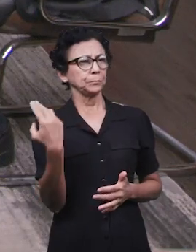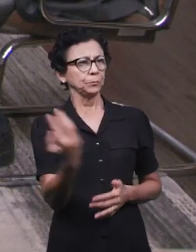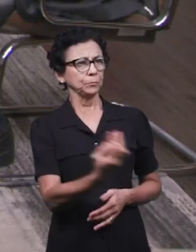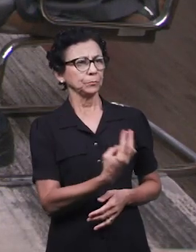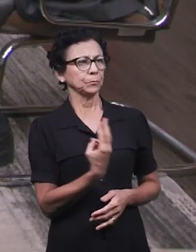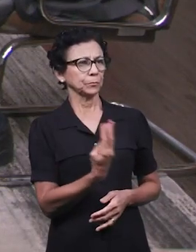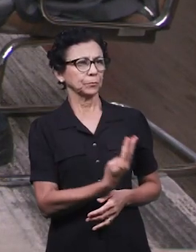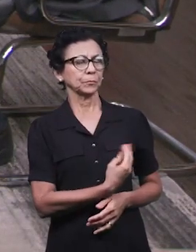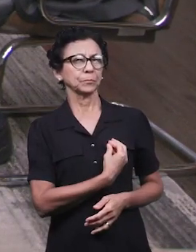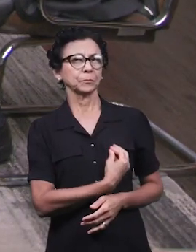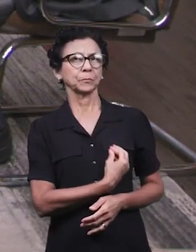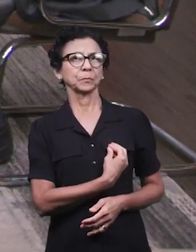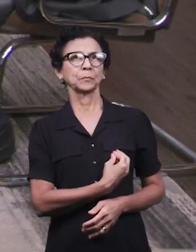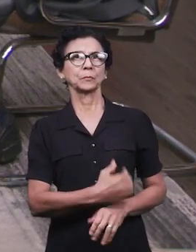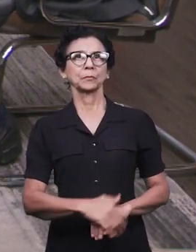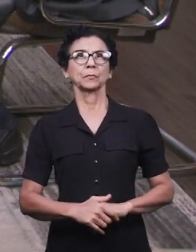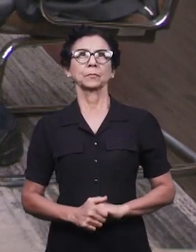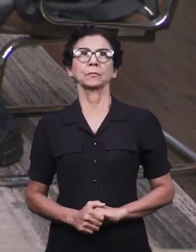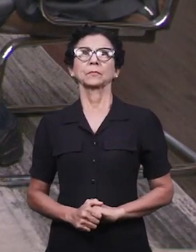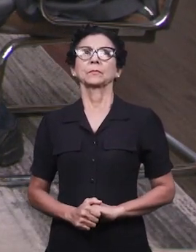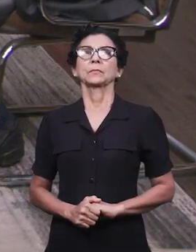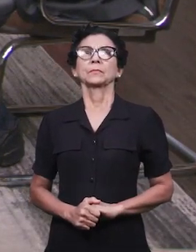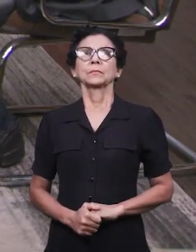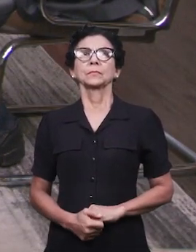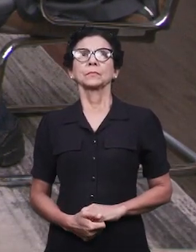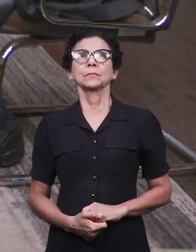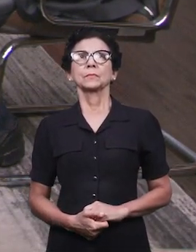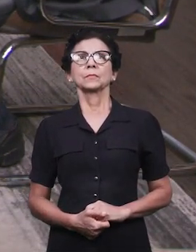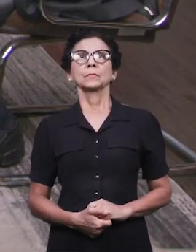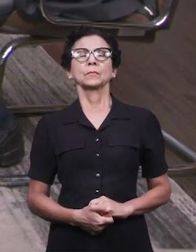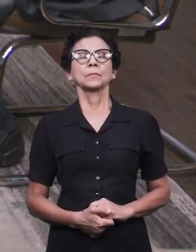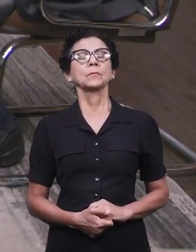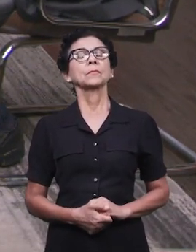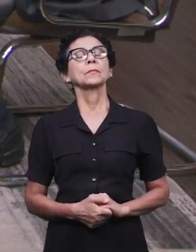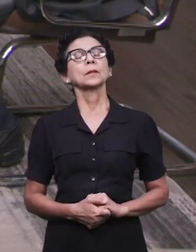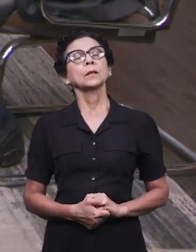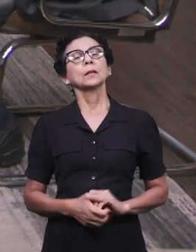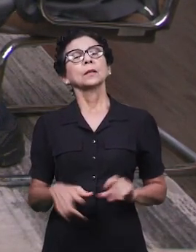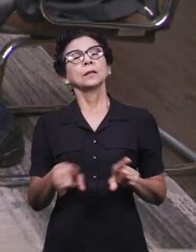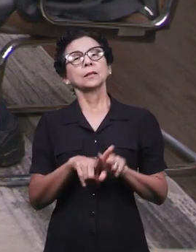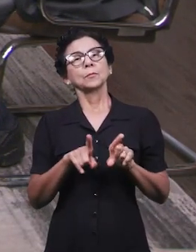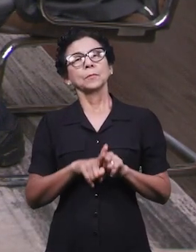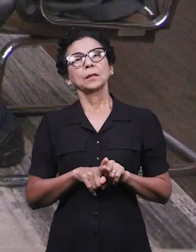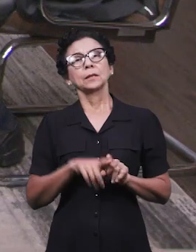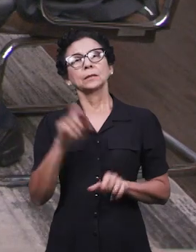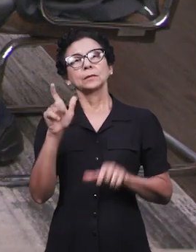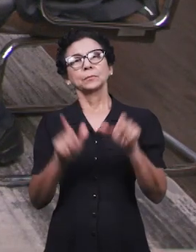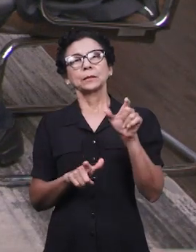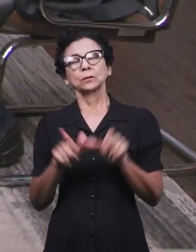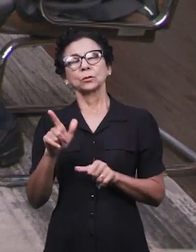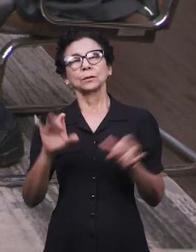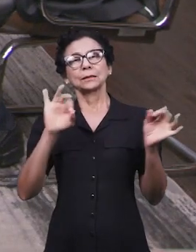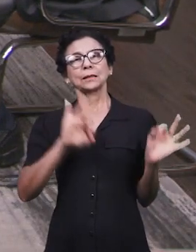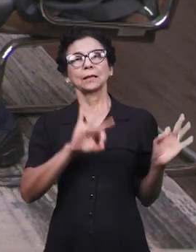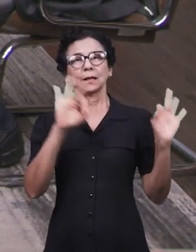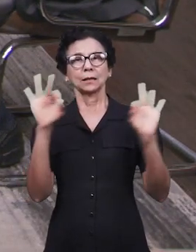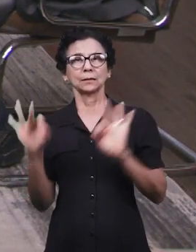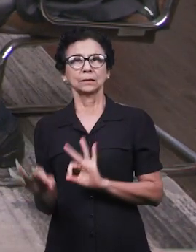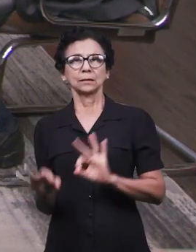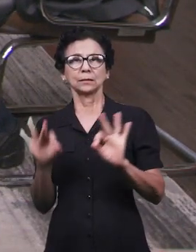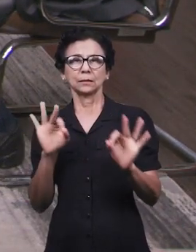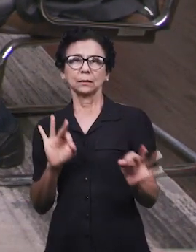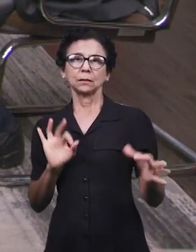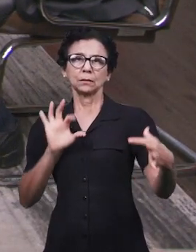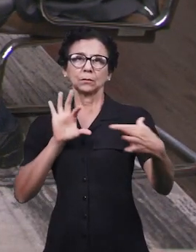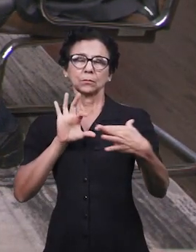aqui, componentes, que fazem parte desse programa, e aos nossos queridos ouvintes, aqueles que estão